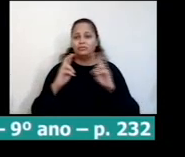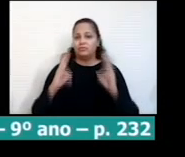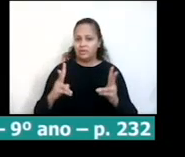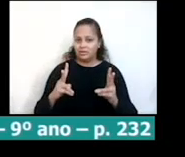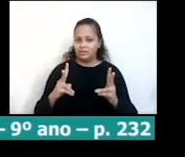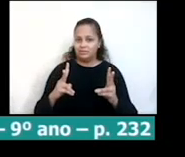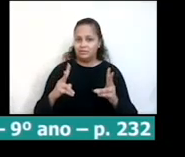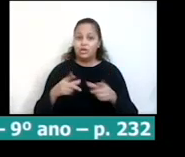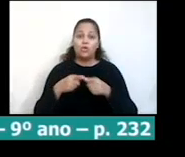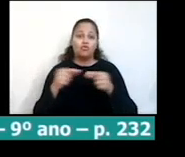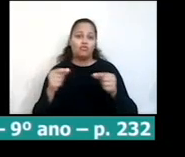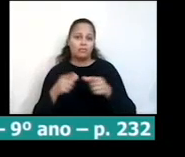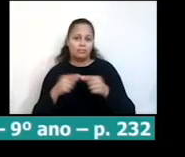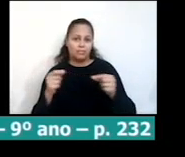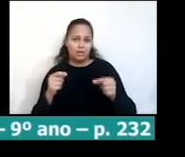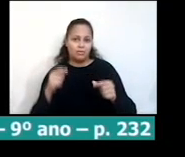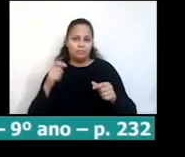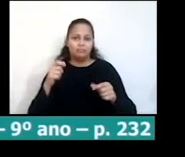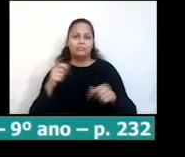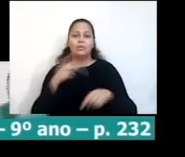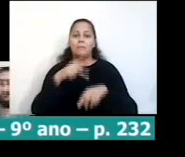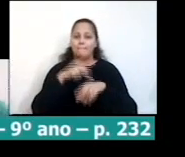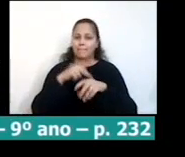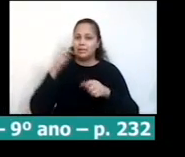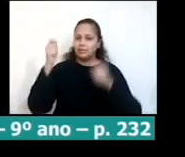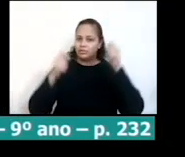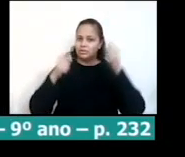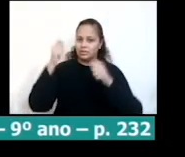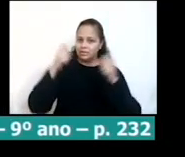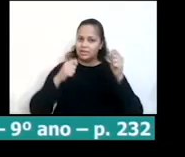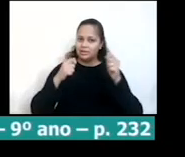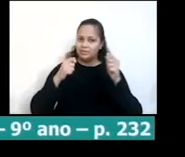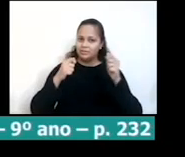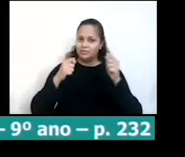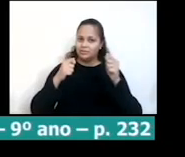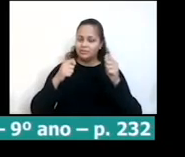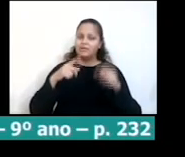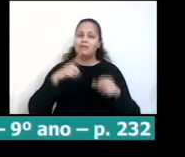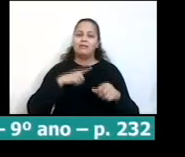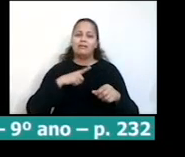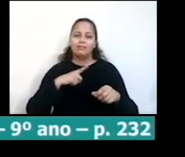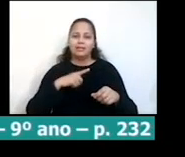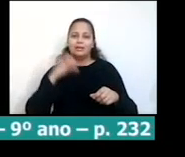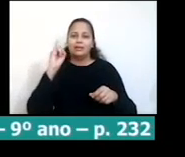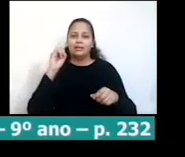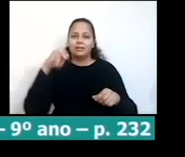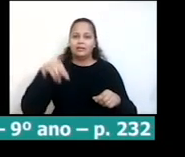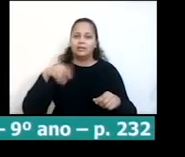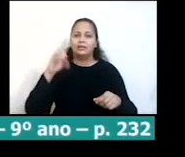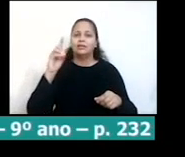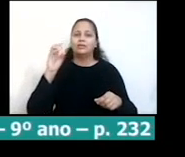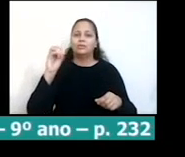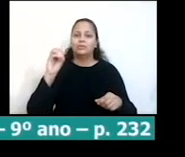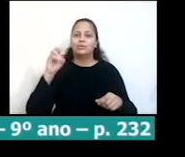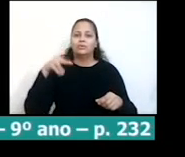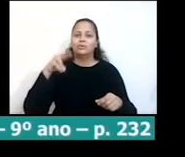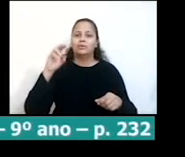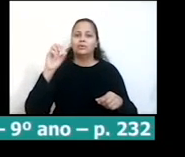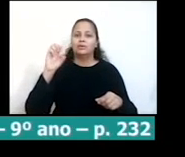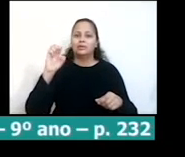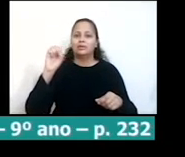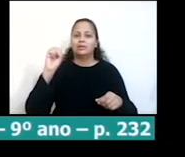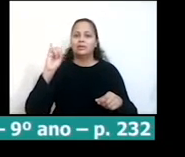Enquanto o Japão se encontra entre os países industrializados do continente, a Indonésia passou por uma rápida e recente urbanização